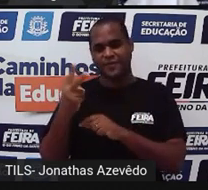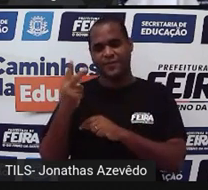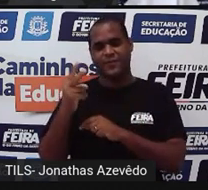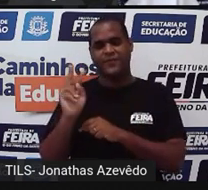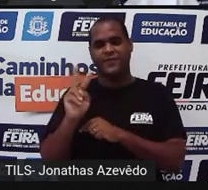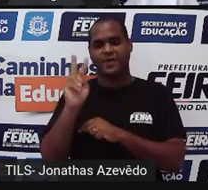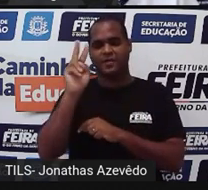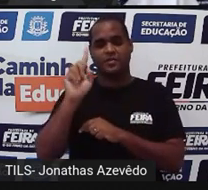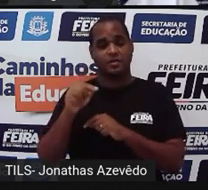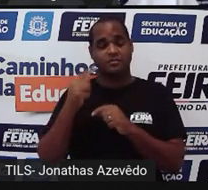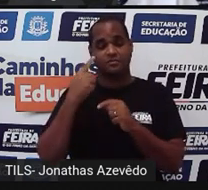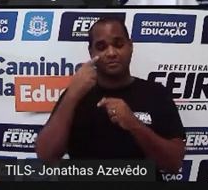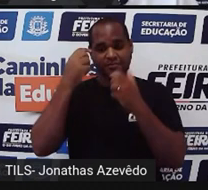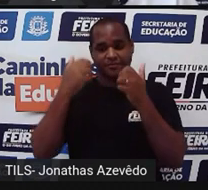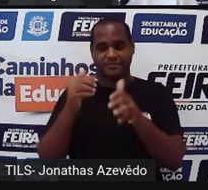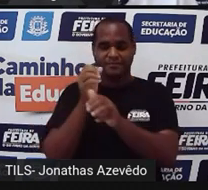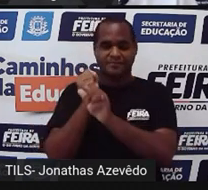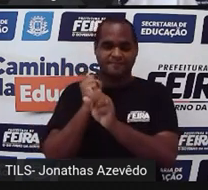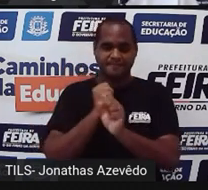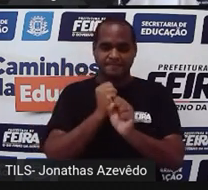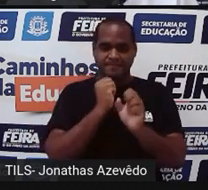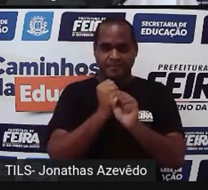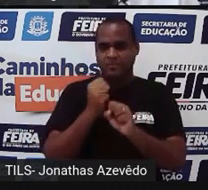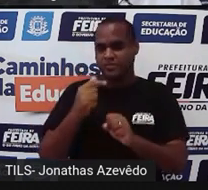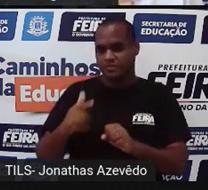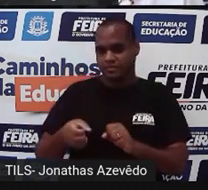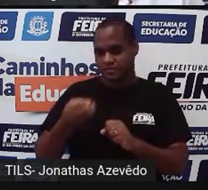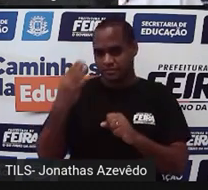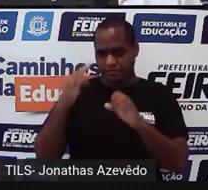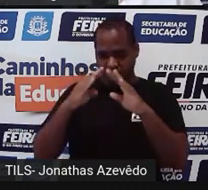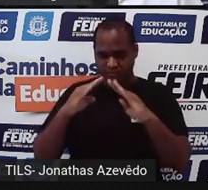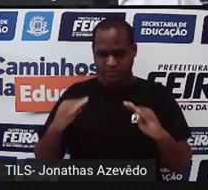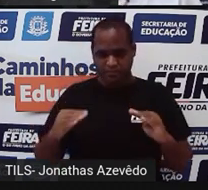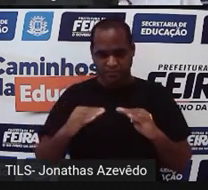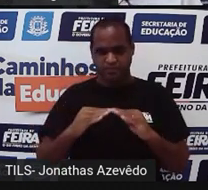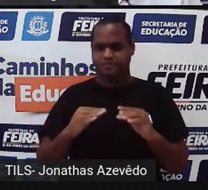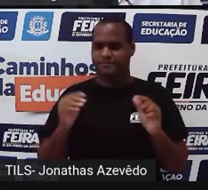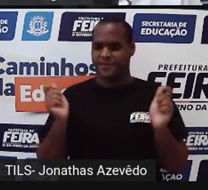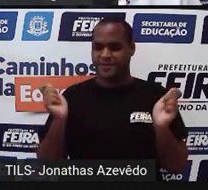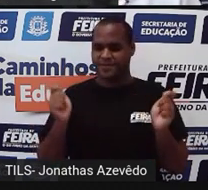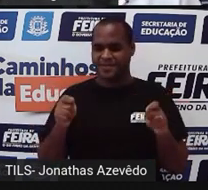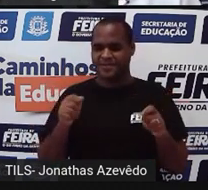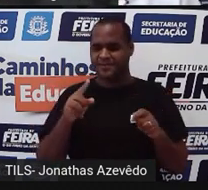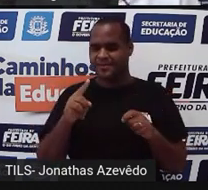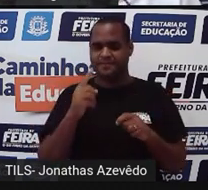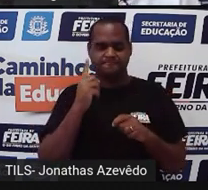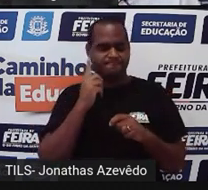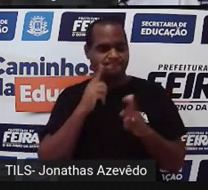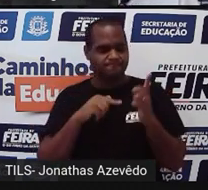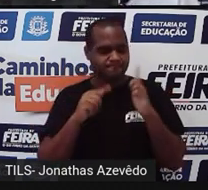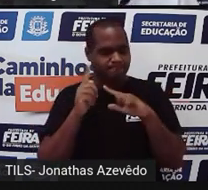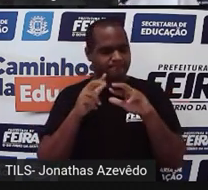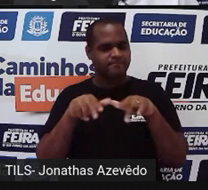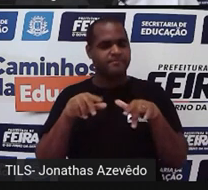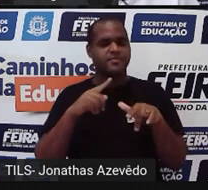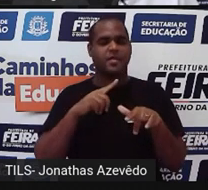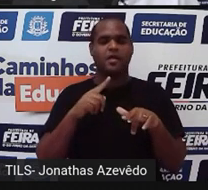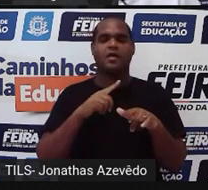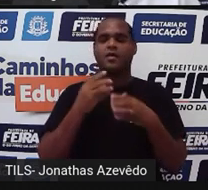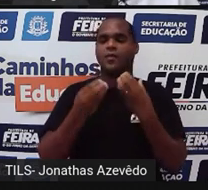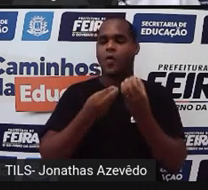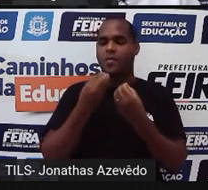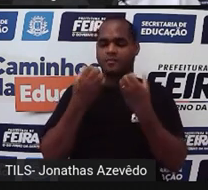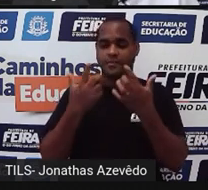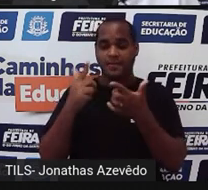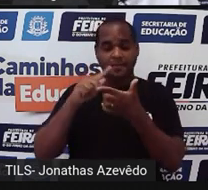aparece no par, é a quantidade de pirâmides. Então, essa foi a maneira que a gente solucionou